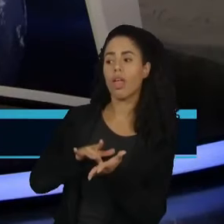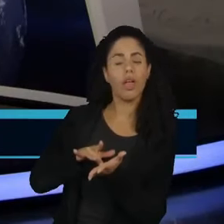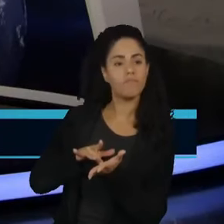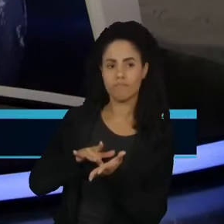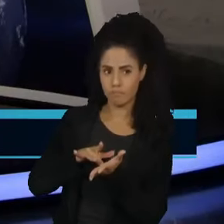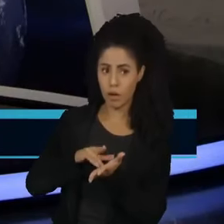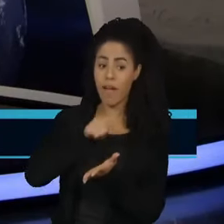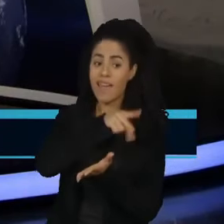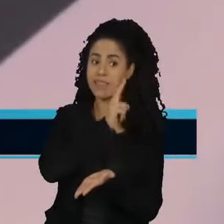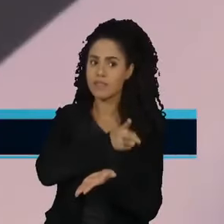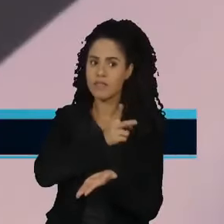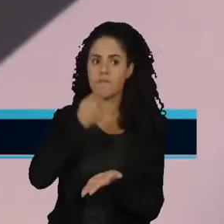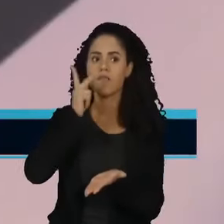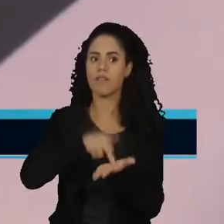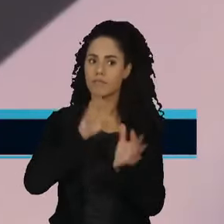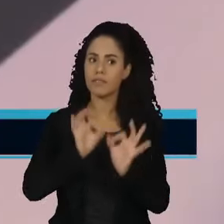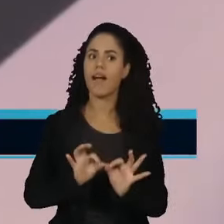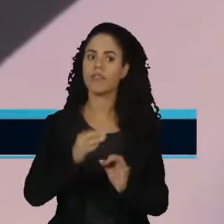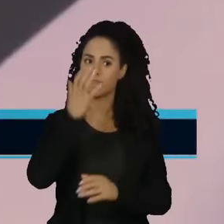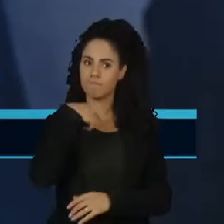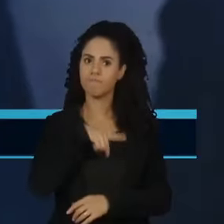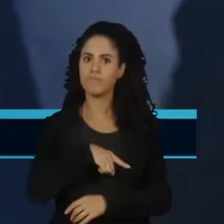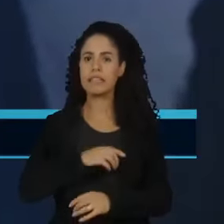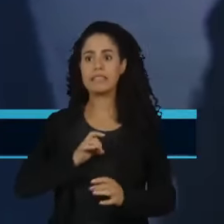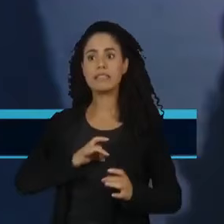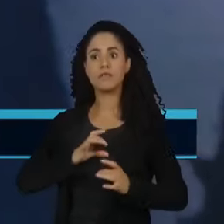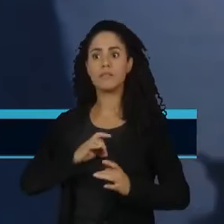a gente tem que levar ele a sério que medo é